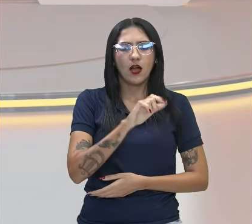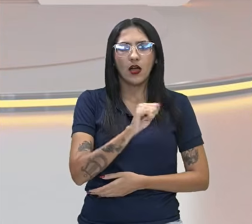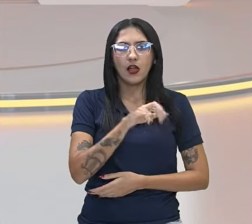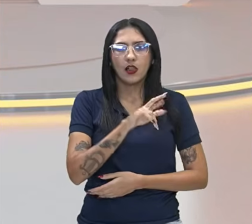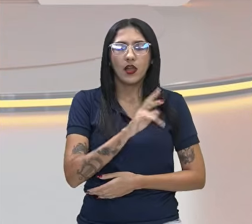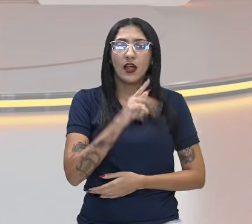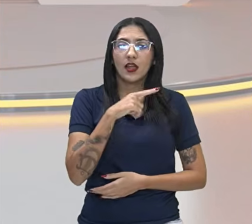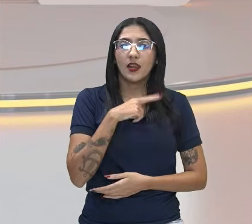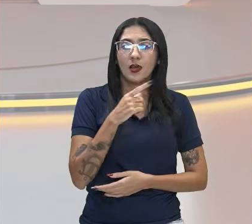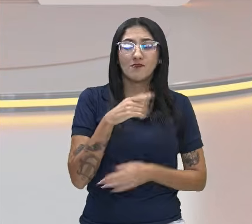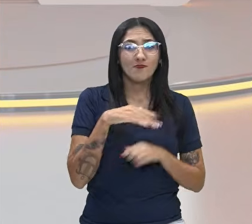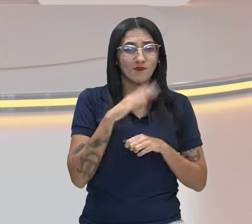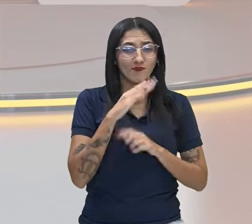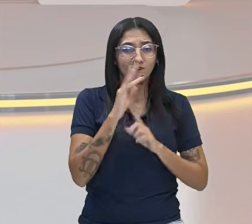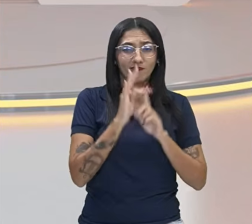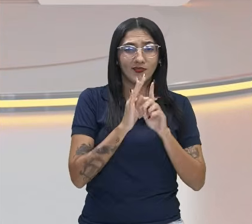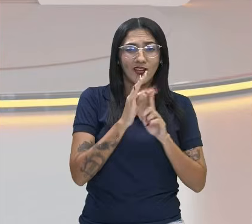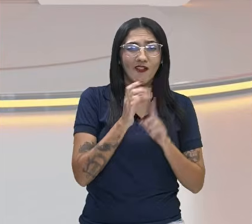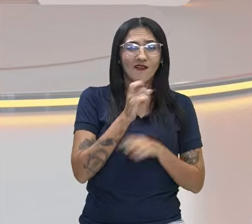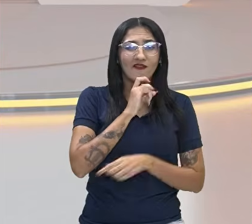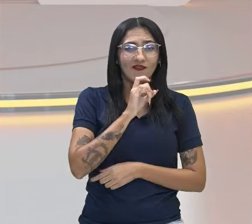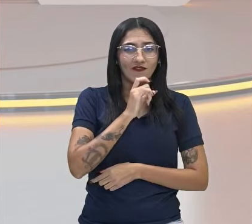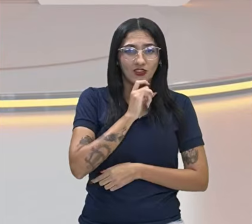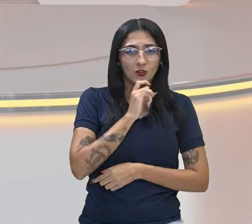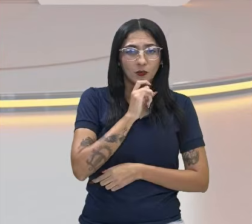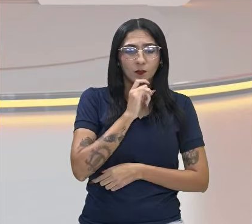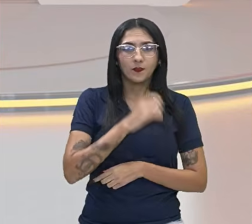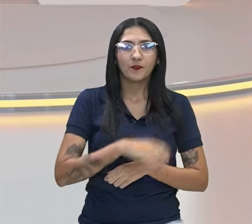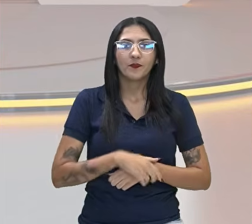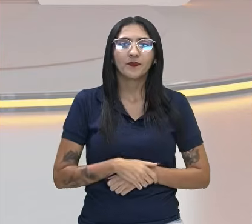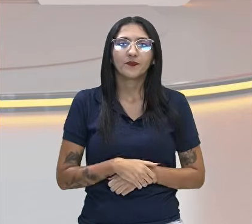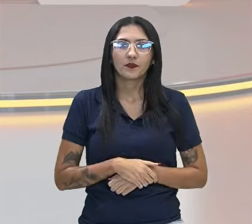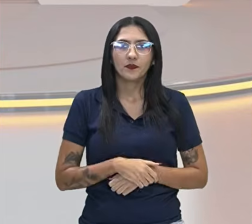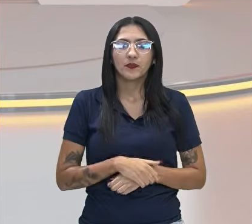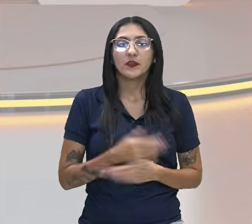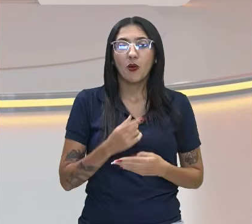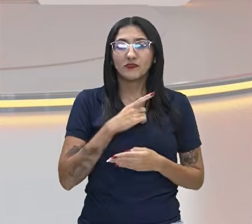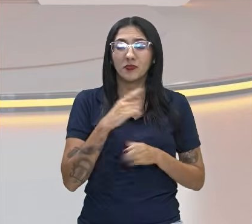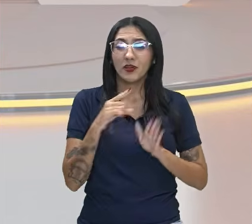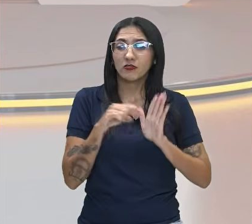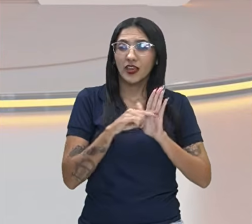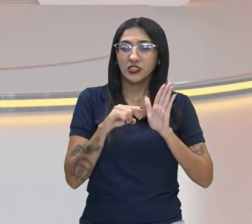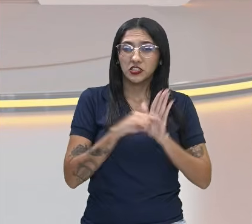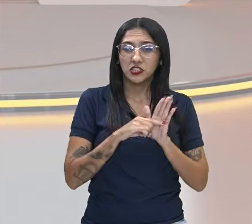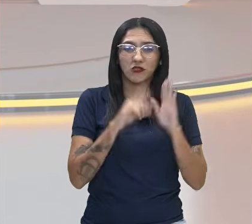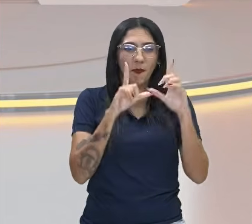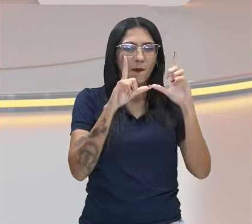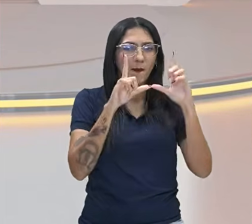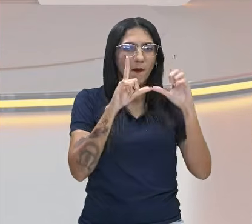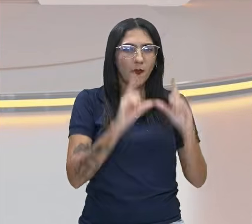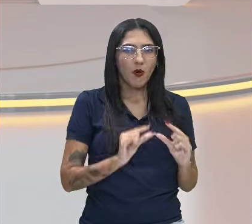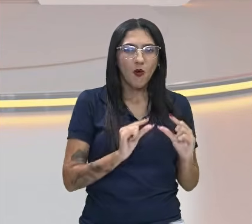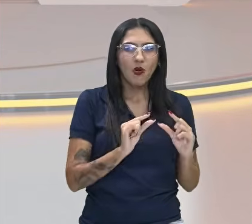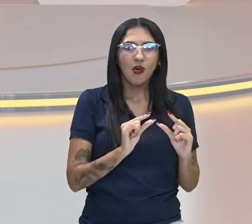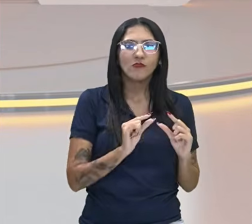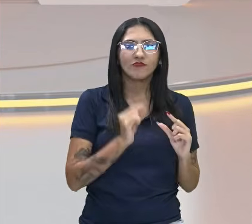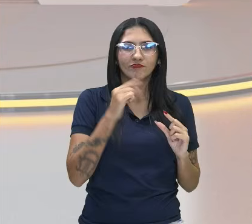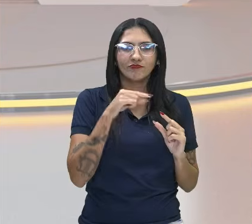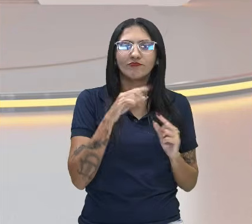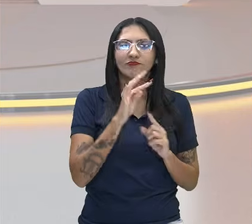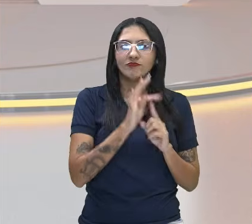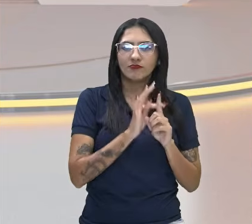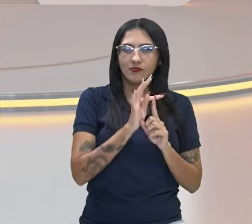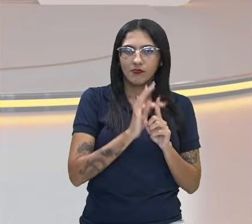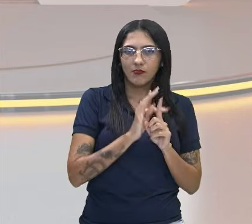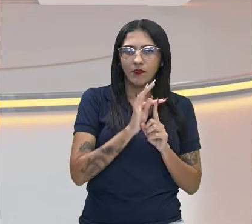vai ser mais frio. Então, fazem cair aí a temperatura, né, aí nos locais onde acabam